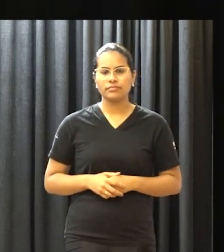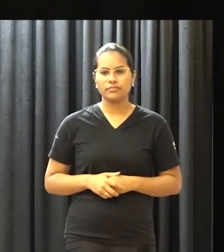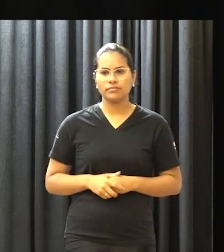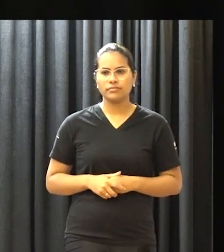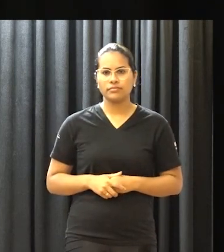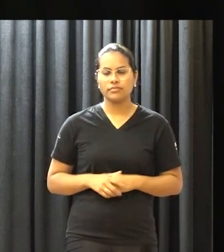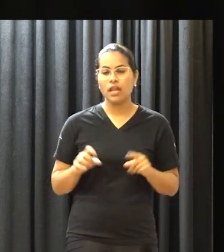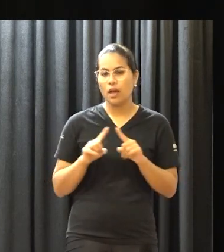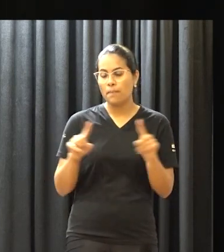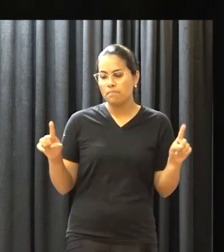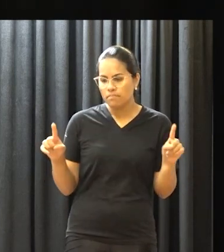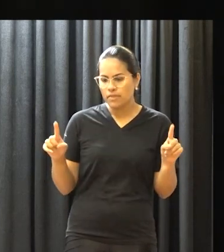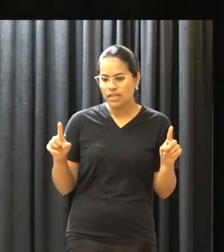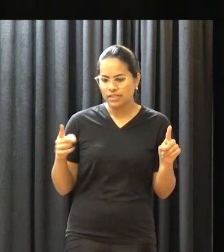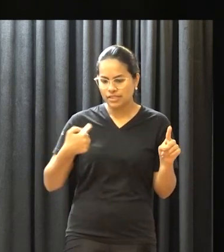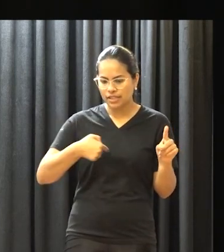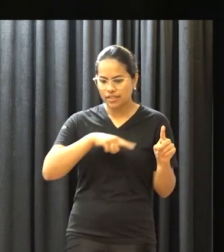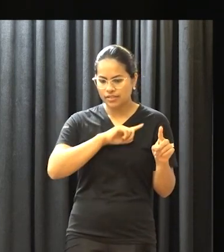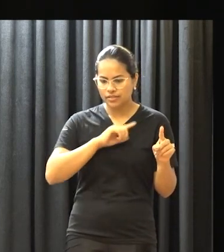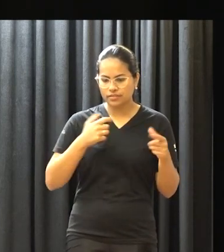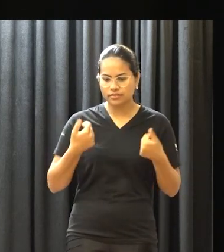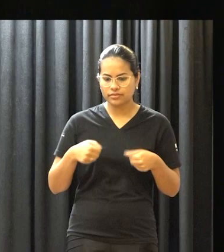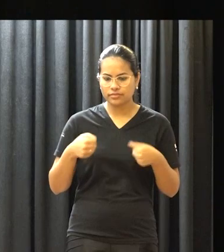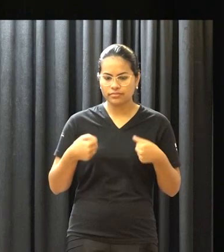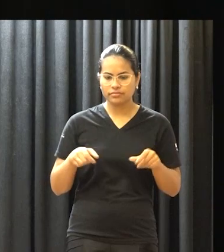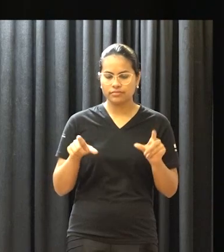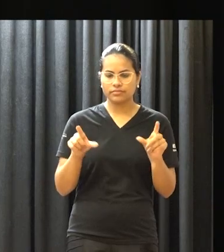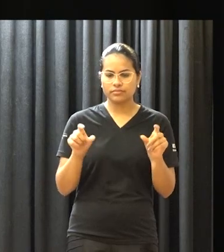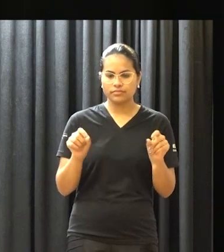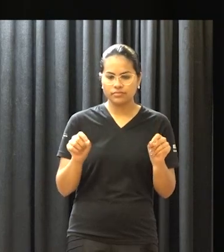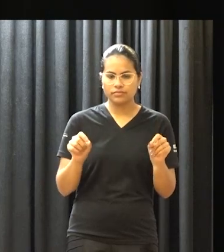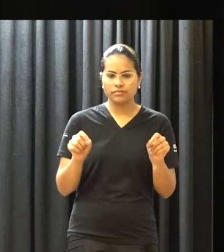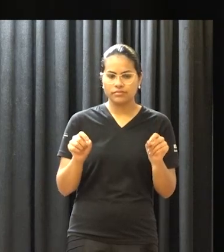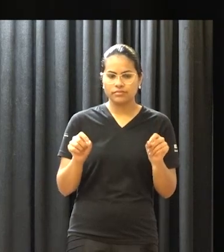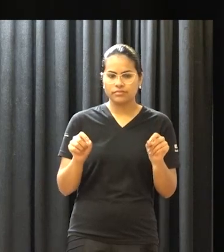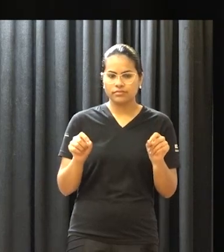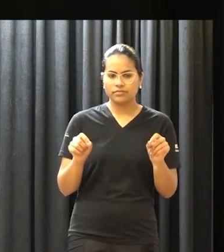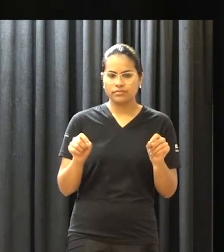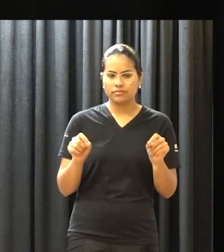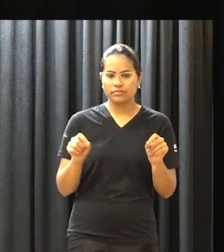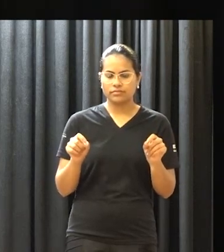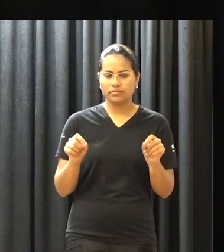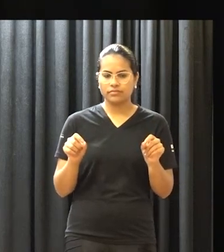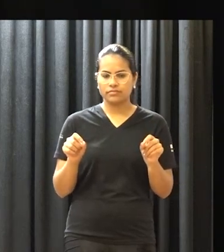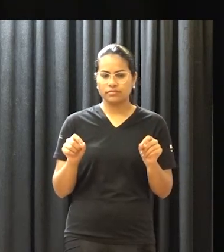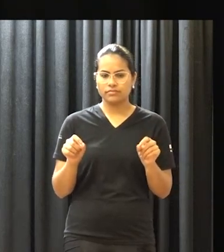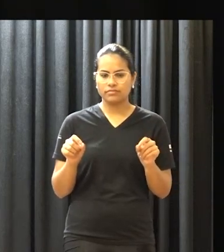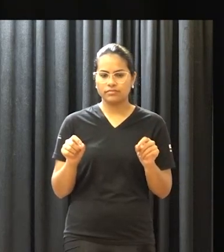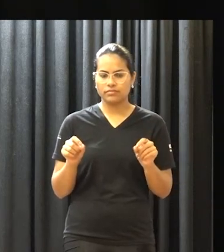Mas, assim, a teoria que começa questionando os pressupostos da sexualidade,